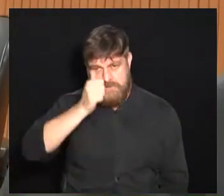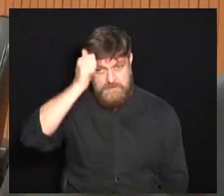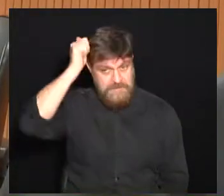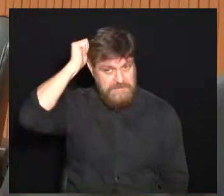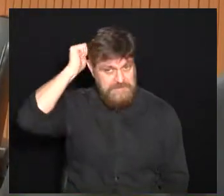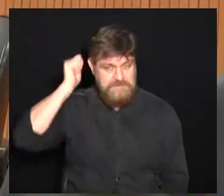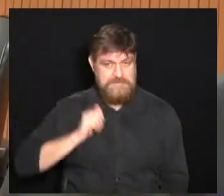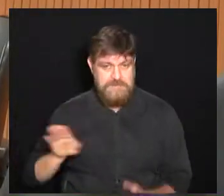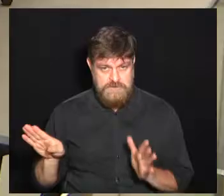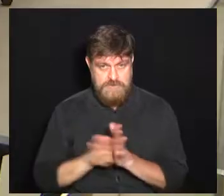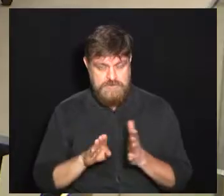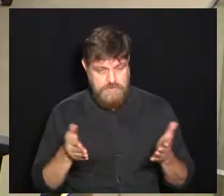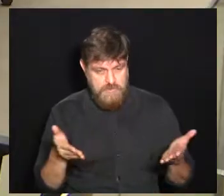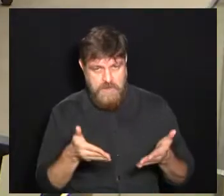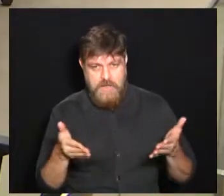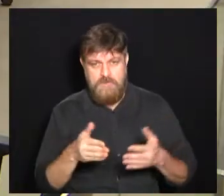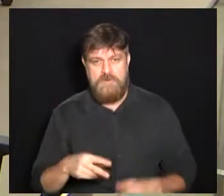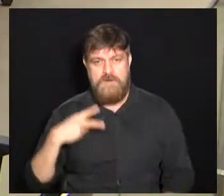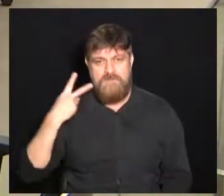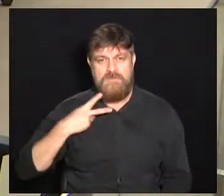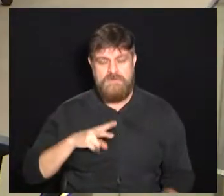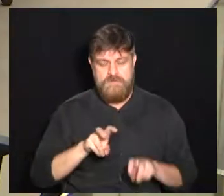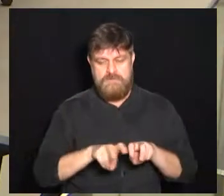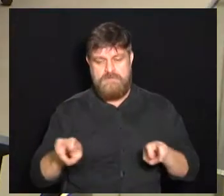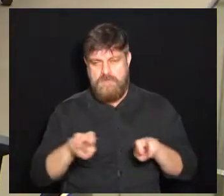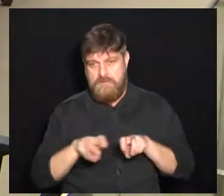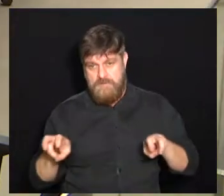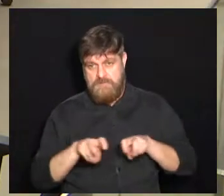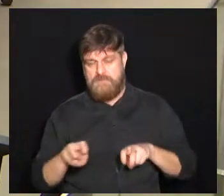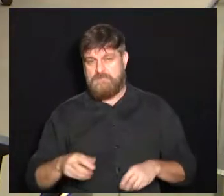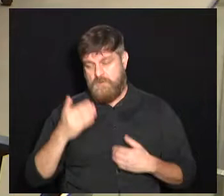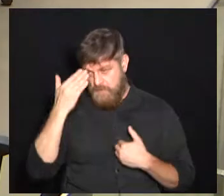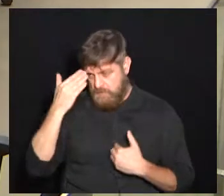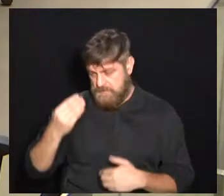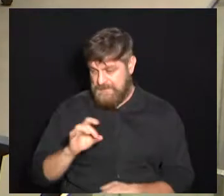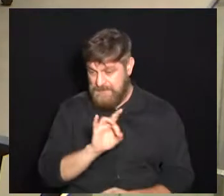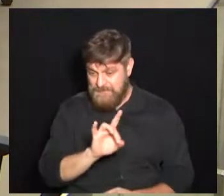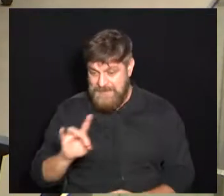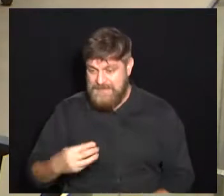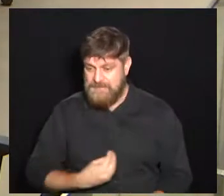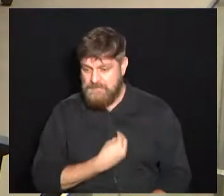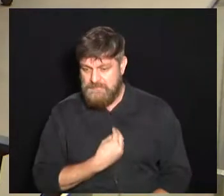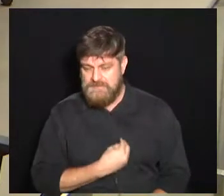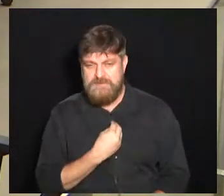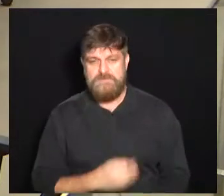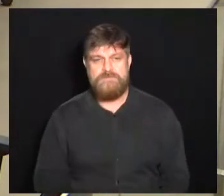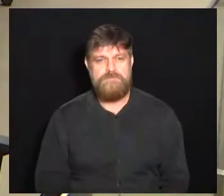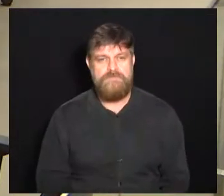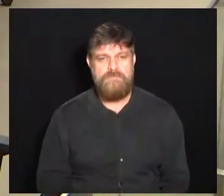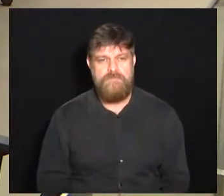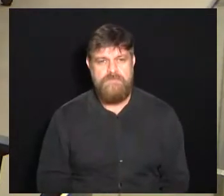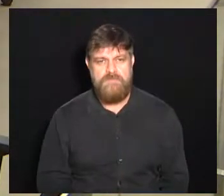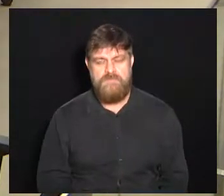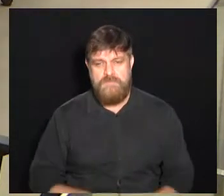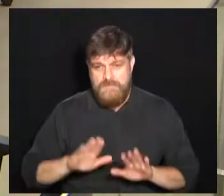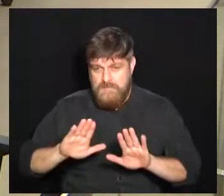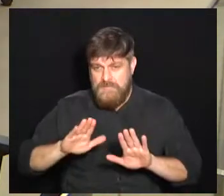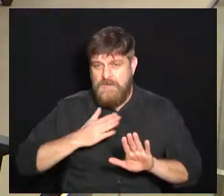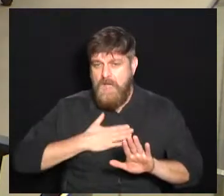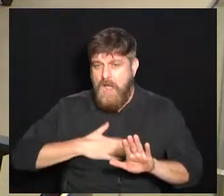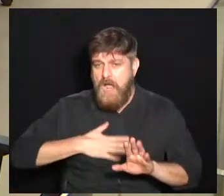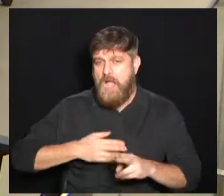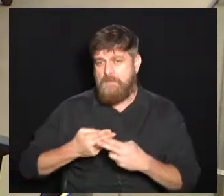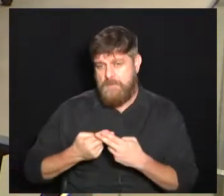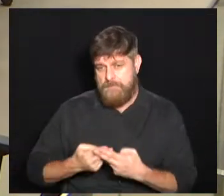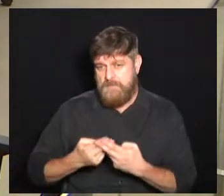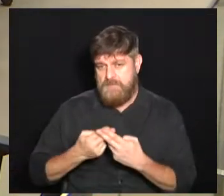também, que acabou de chegar, claro. Todos os vereadores presentes. Muito obrigado pela presença. Obrigado, Felipe. Gente, vamos ter só mais um pouco